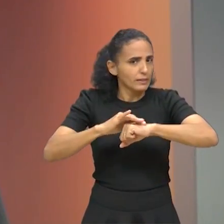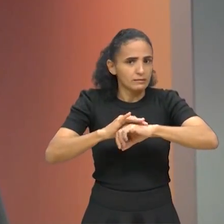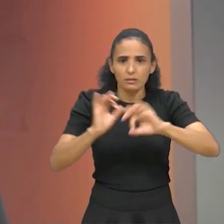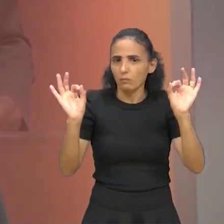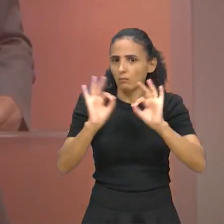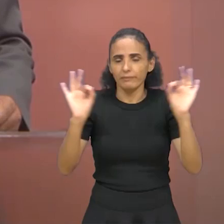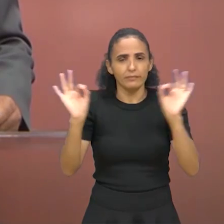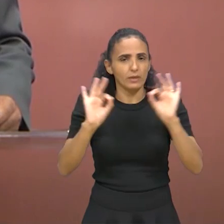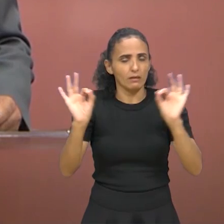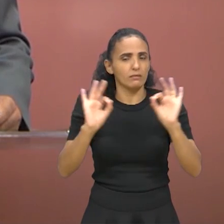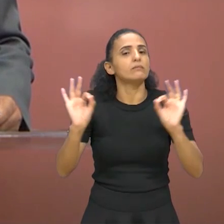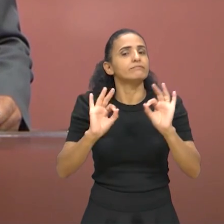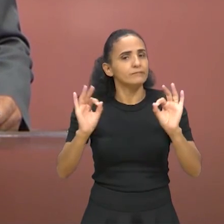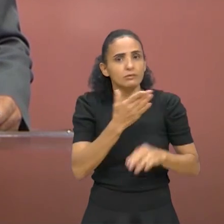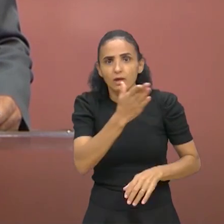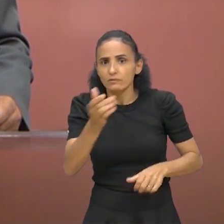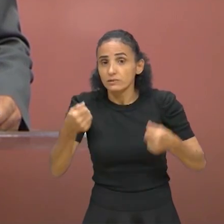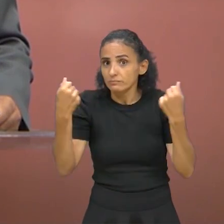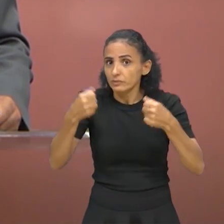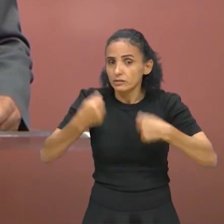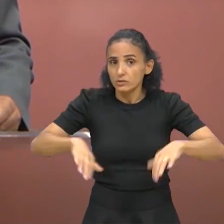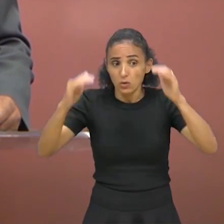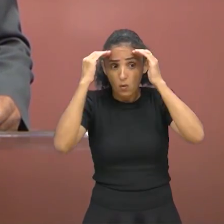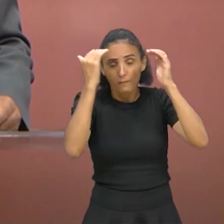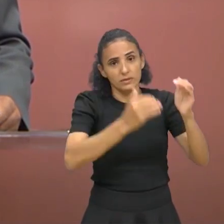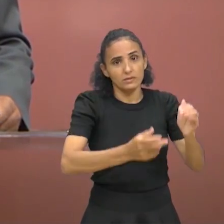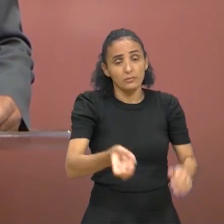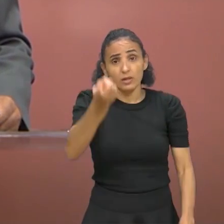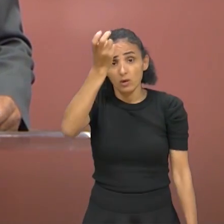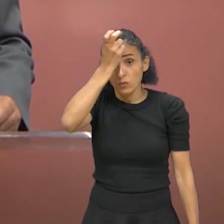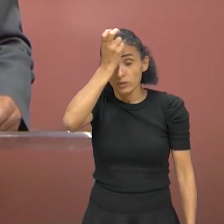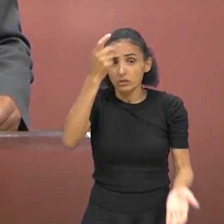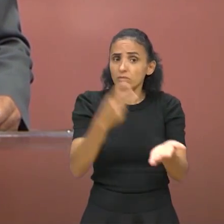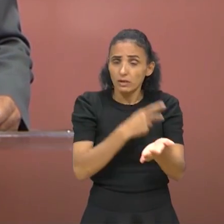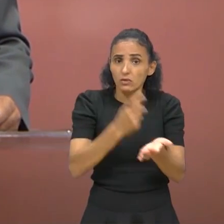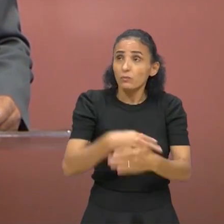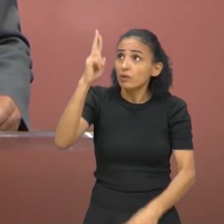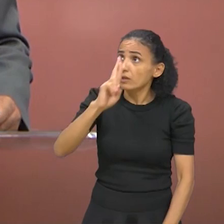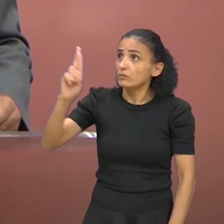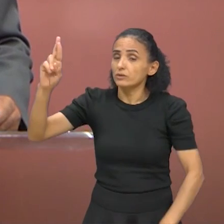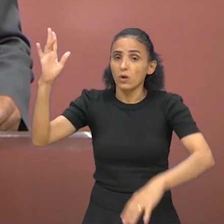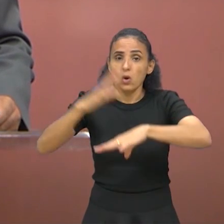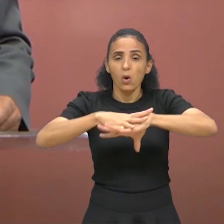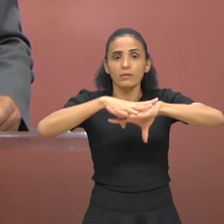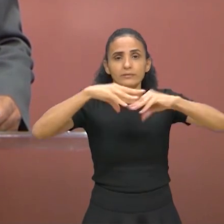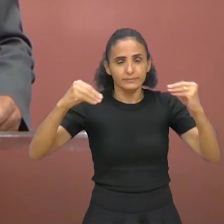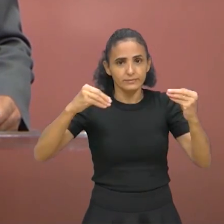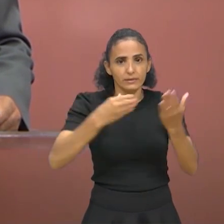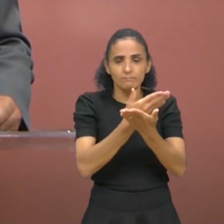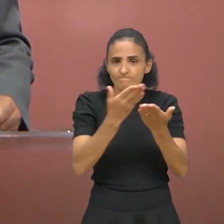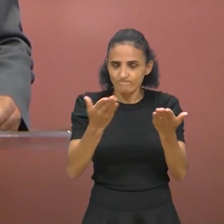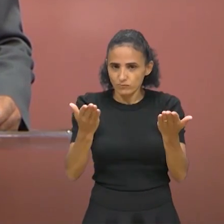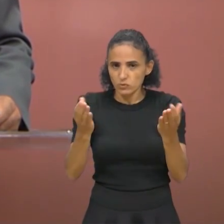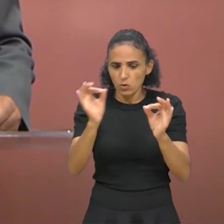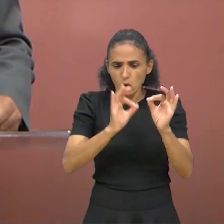porei sobre ti, que pus sobre o Egito, porque eu sou o Senhor que te sara. Então vieram